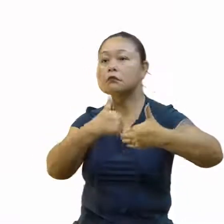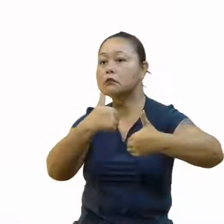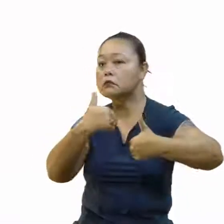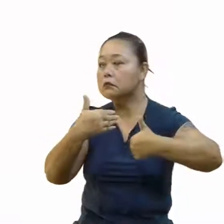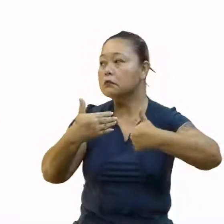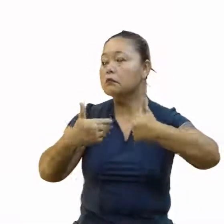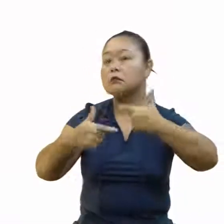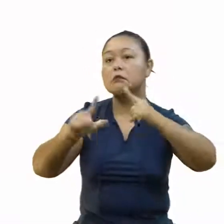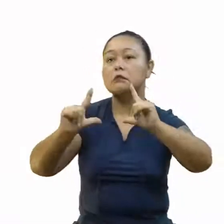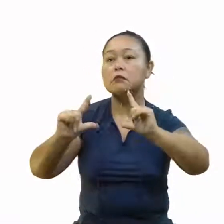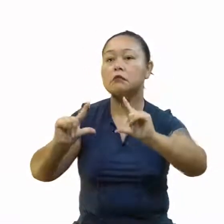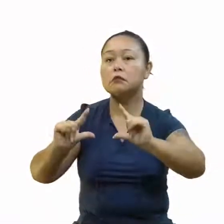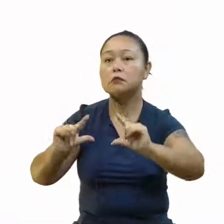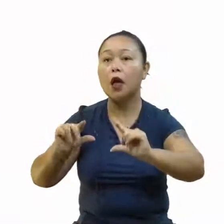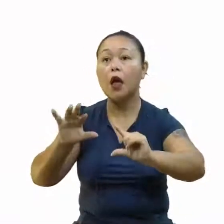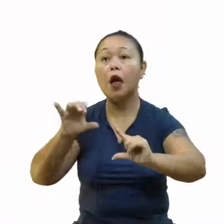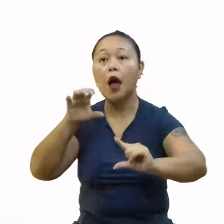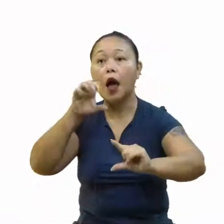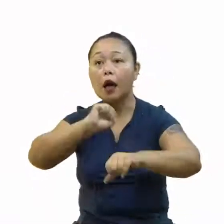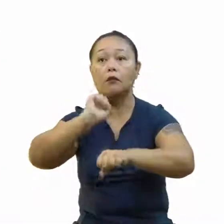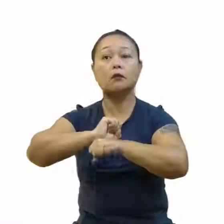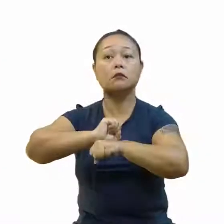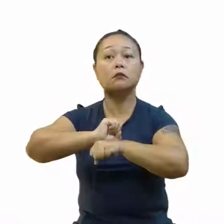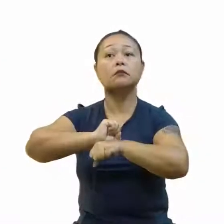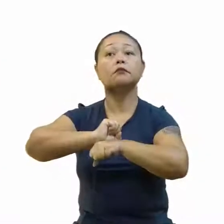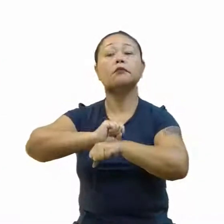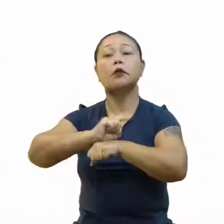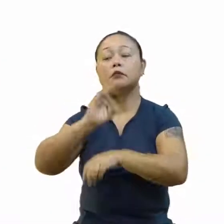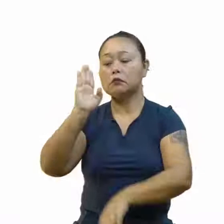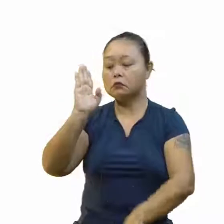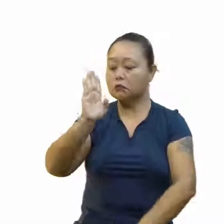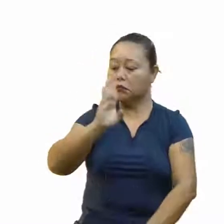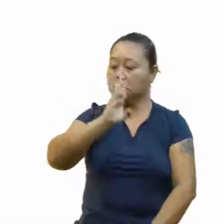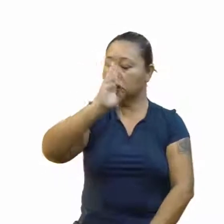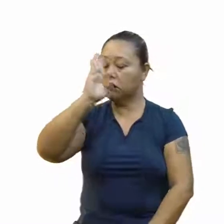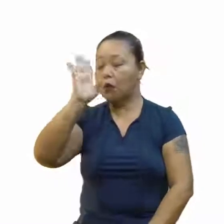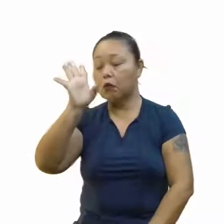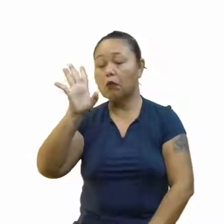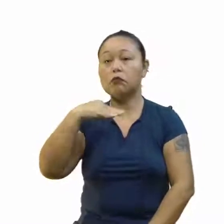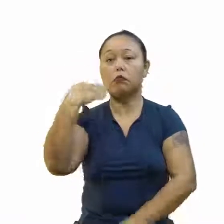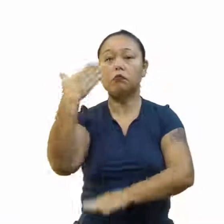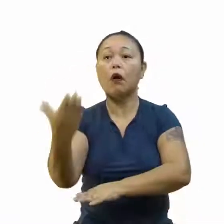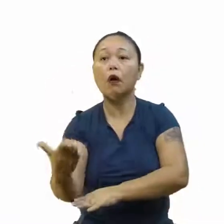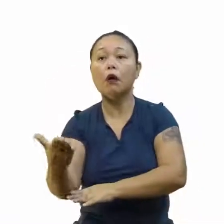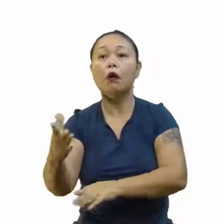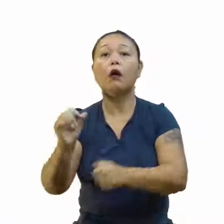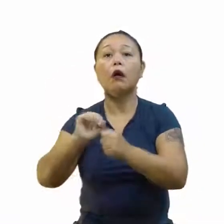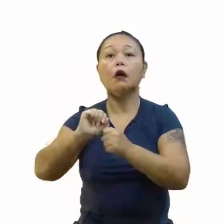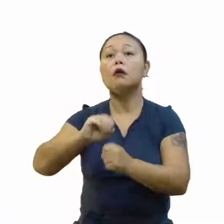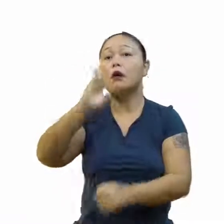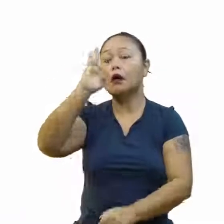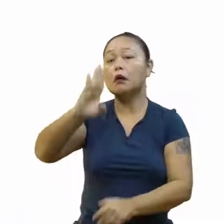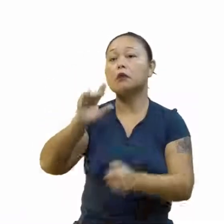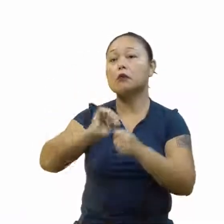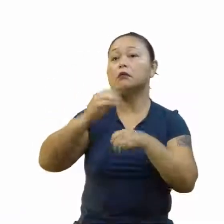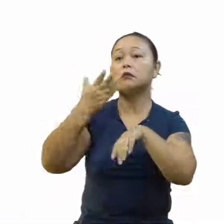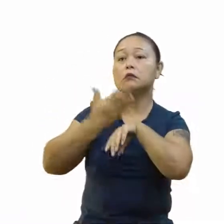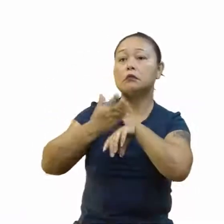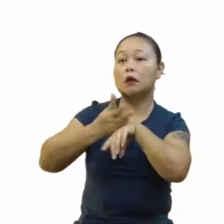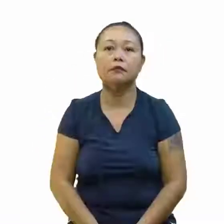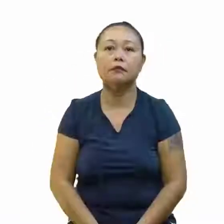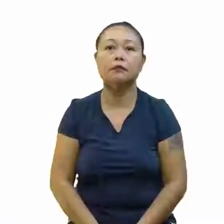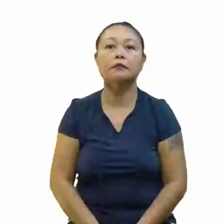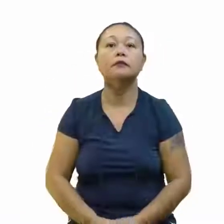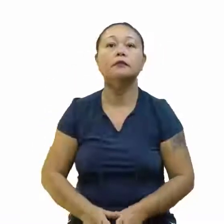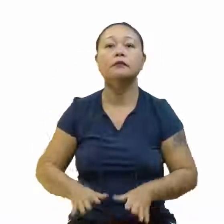porque essa diminuição rápida pode resultar em tontura, em desmaio, principalmente se você tiver num treino de alta